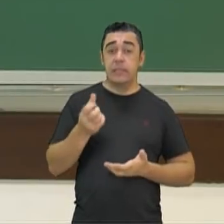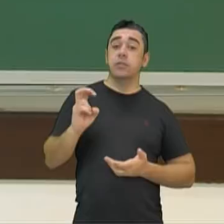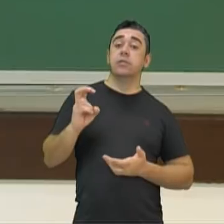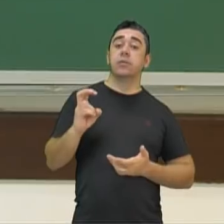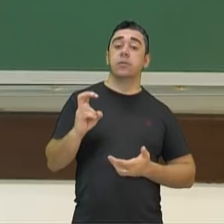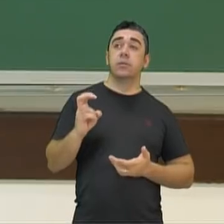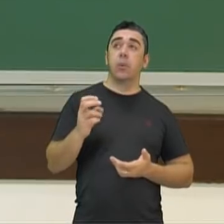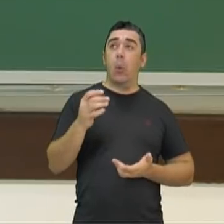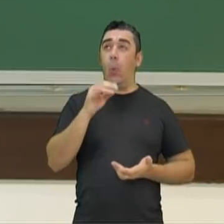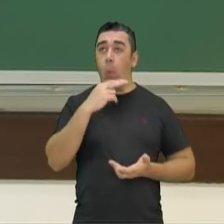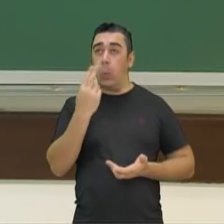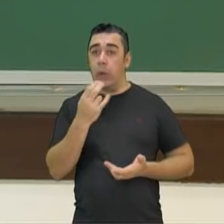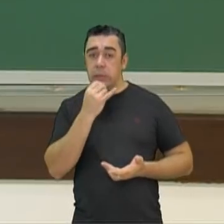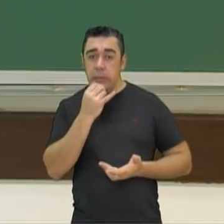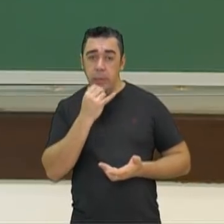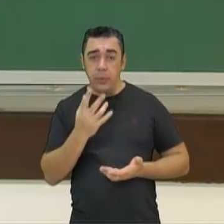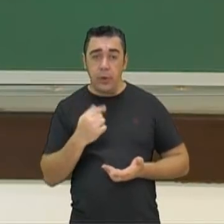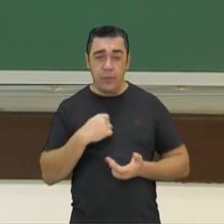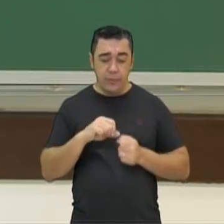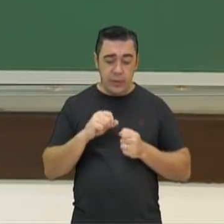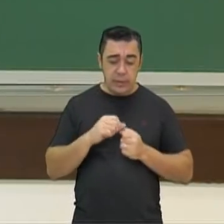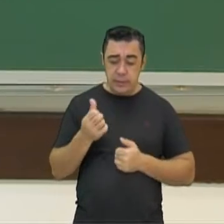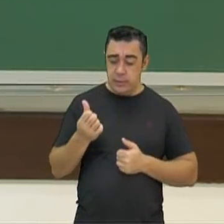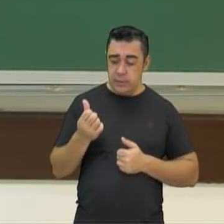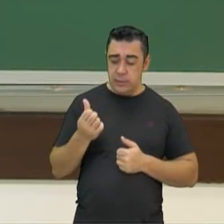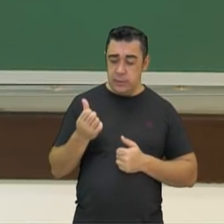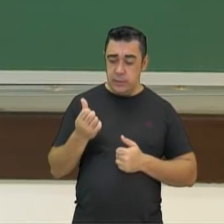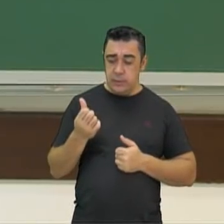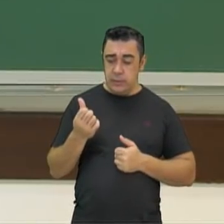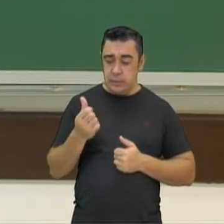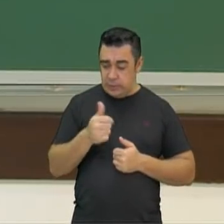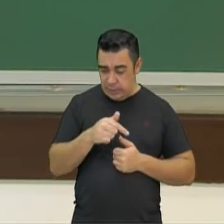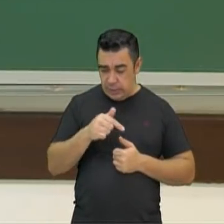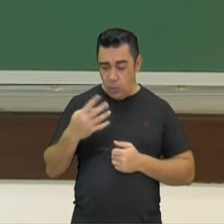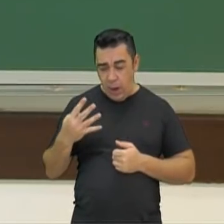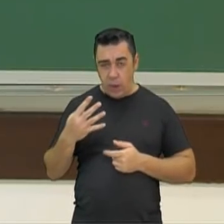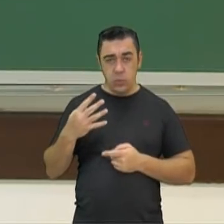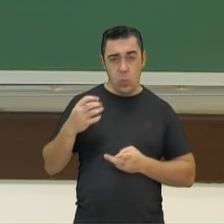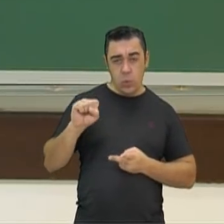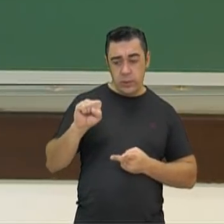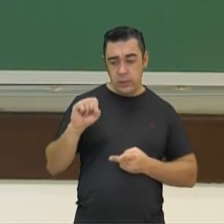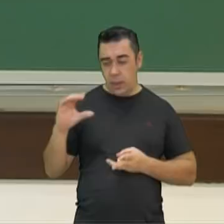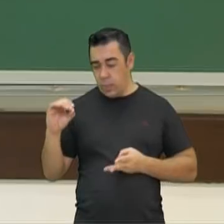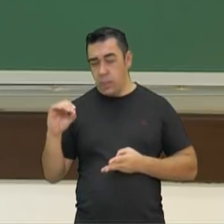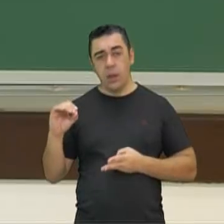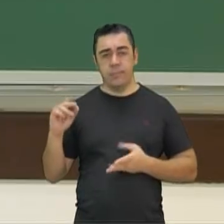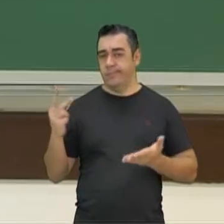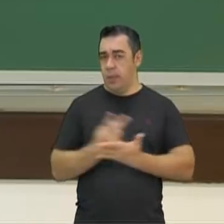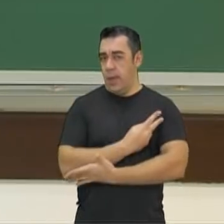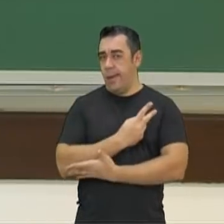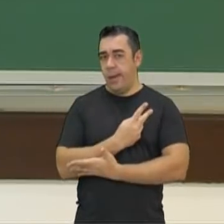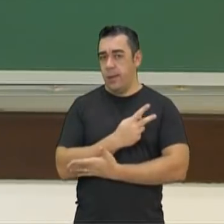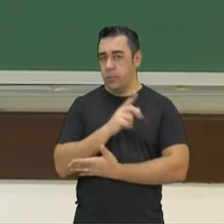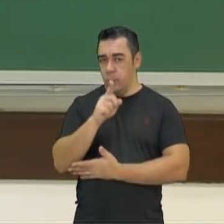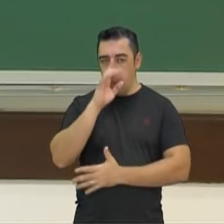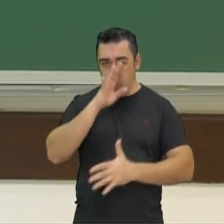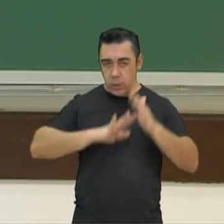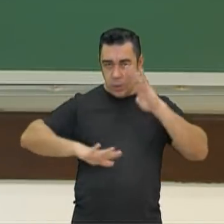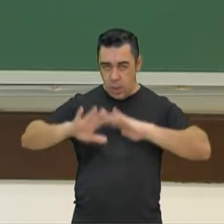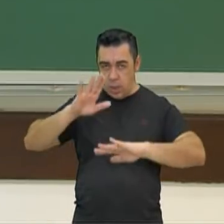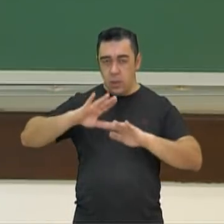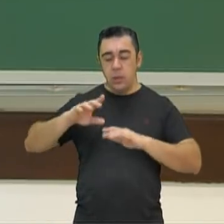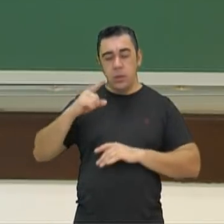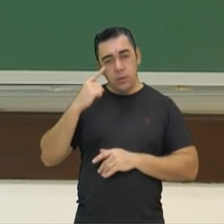65, ou fizer um tabuleiro lá, sei lá, com 74, 80 casas, vai estar errado. Tem que cuidar para não, se for no